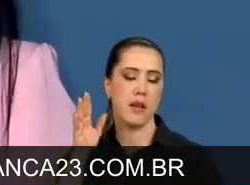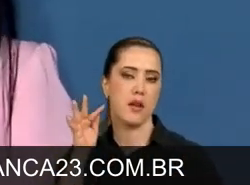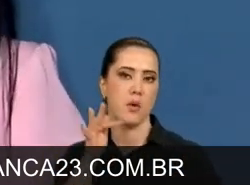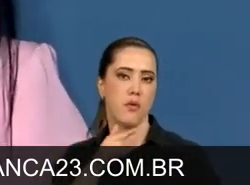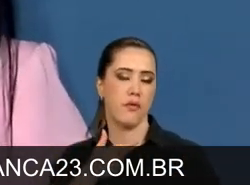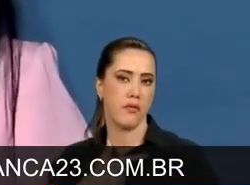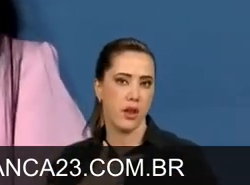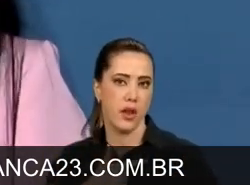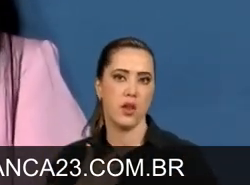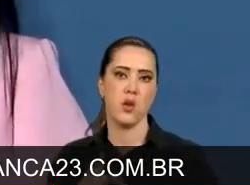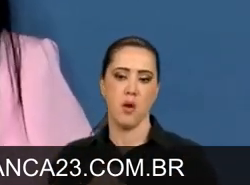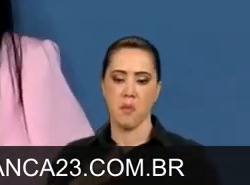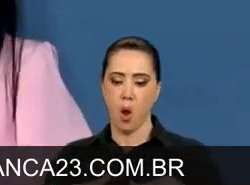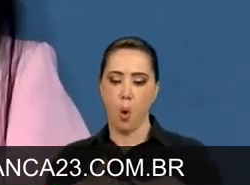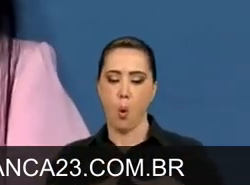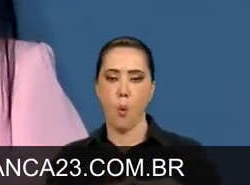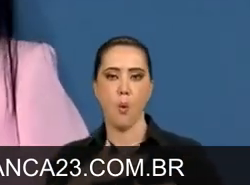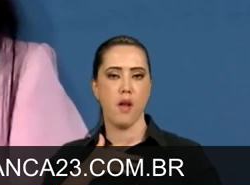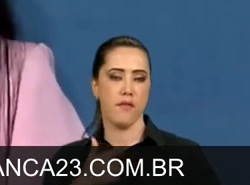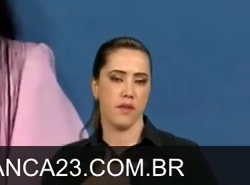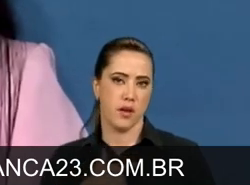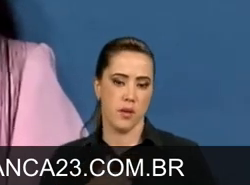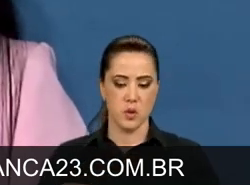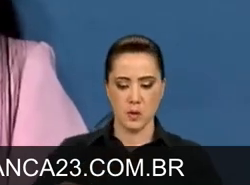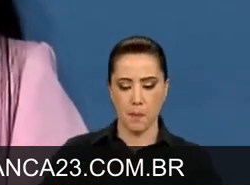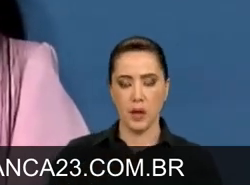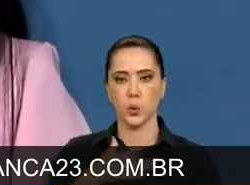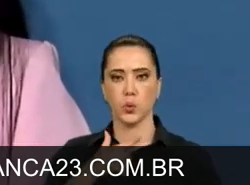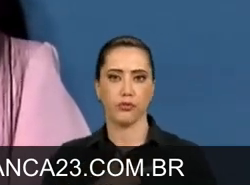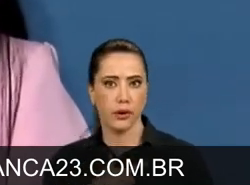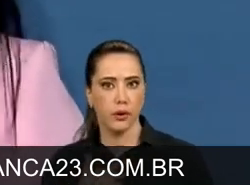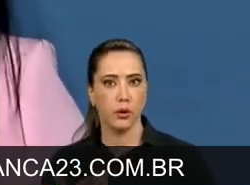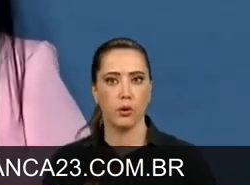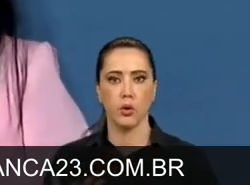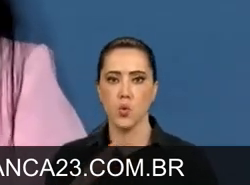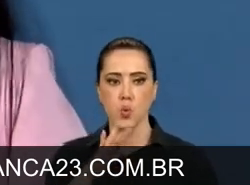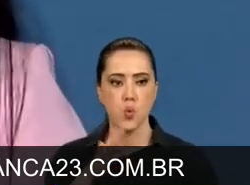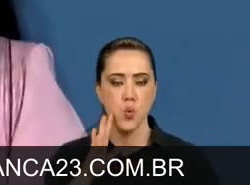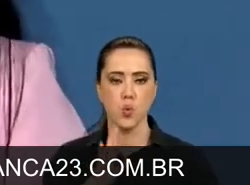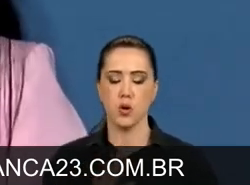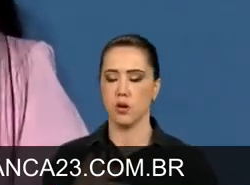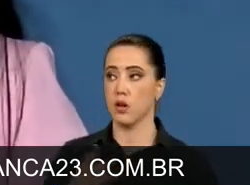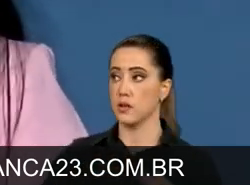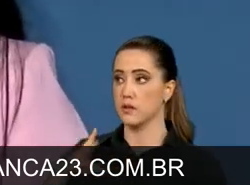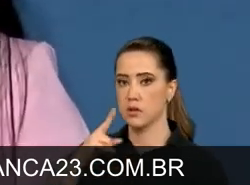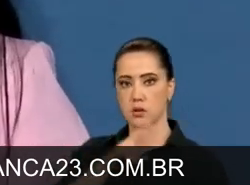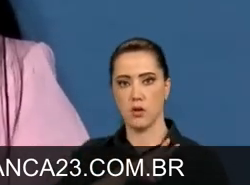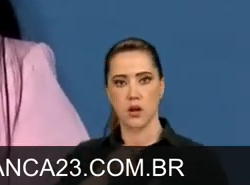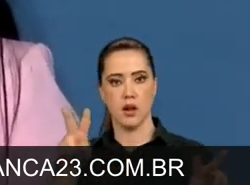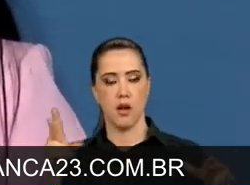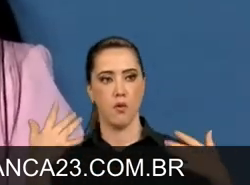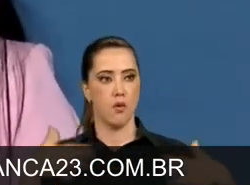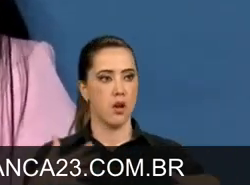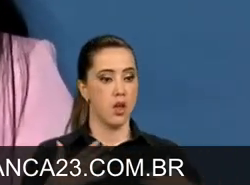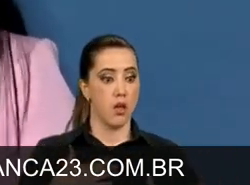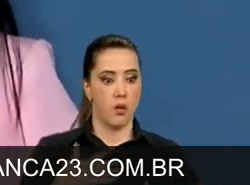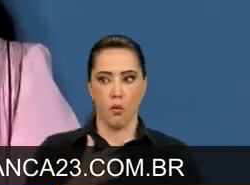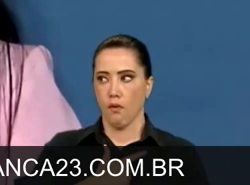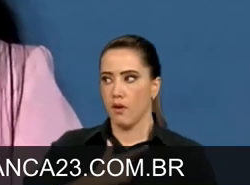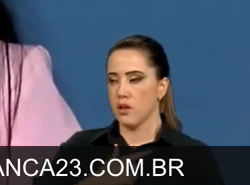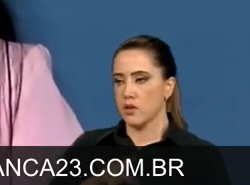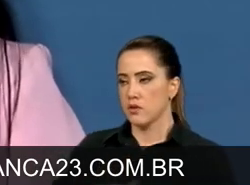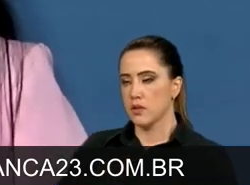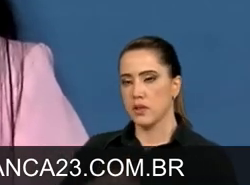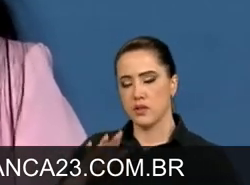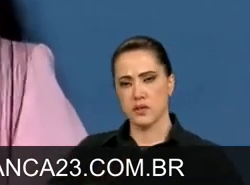era ridícula, que o sapato que eu estava usando era feio. Então, às vezes, eu saía assim na rua e falava, Jesus, eu realmente estou feia. E muitas